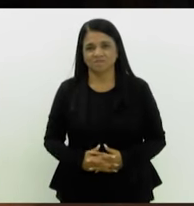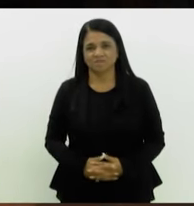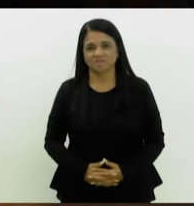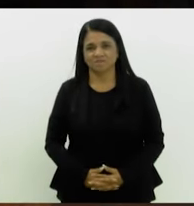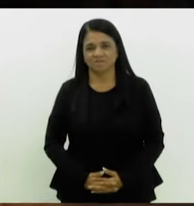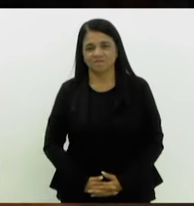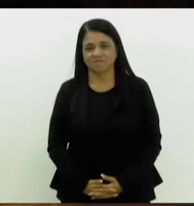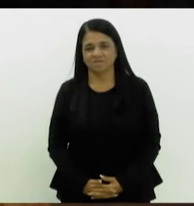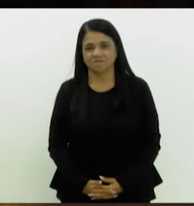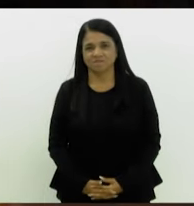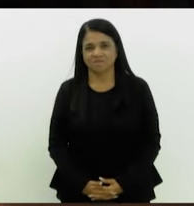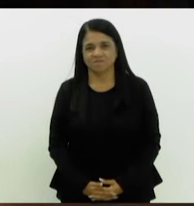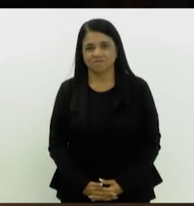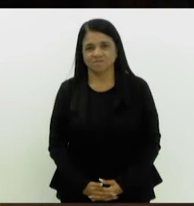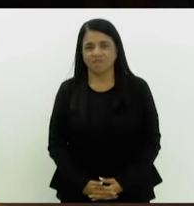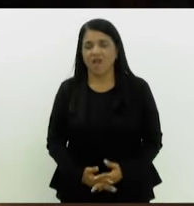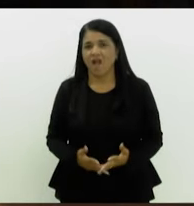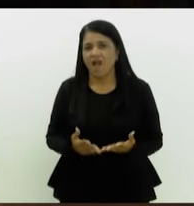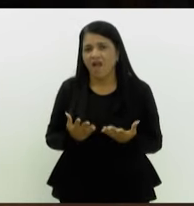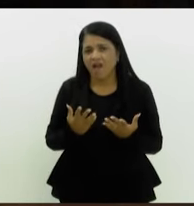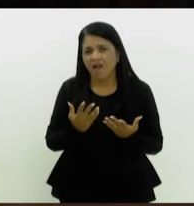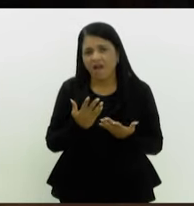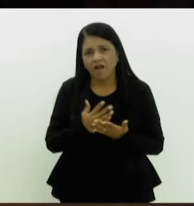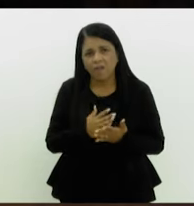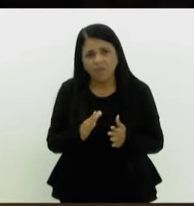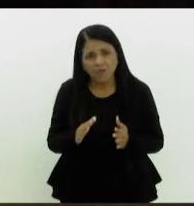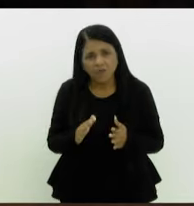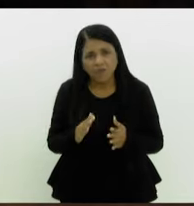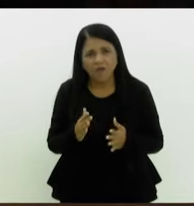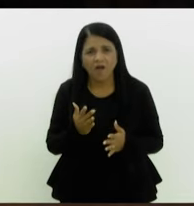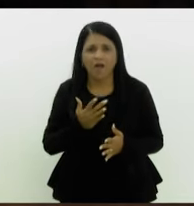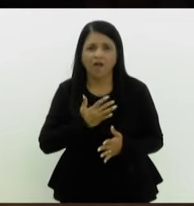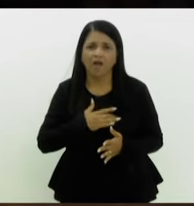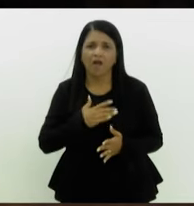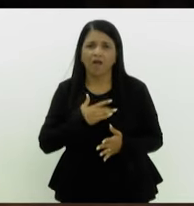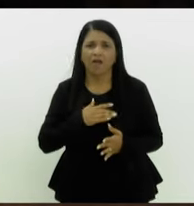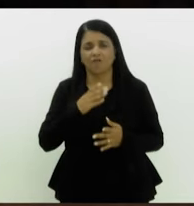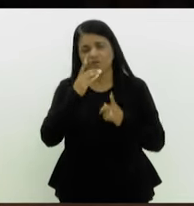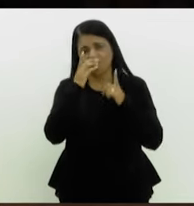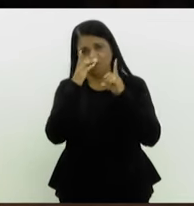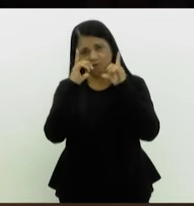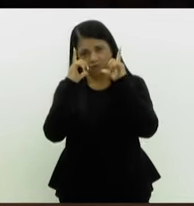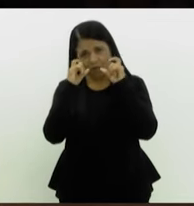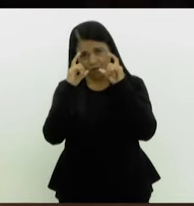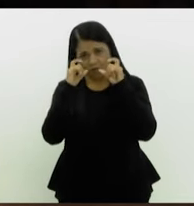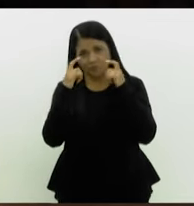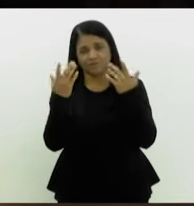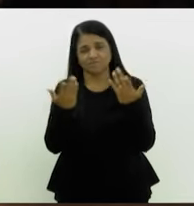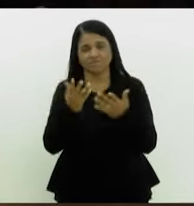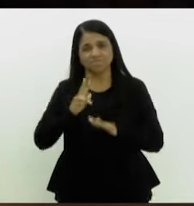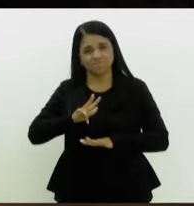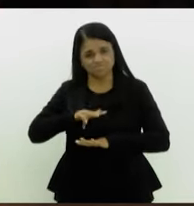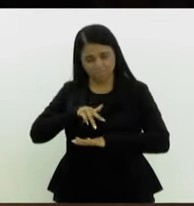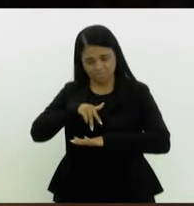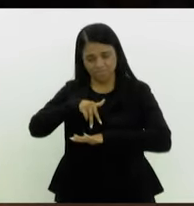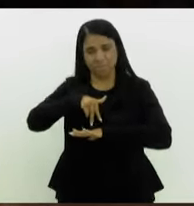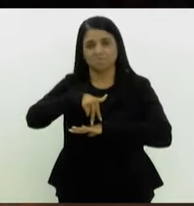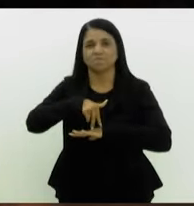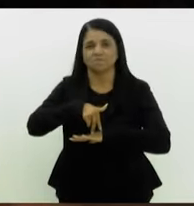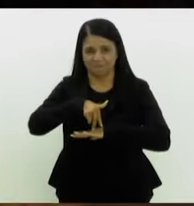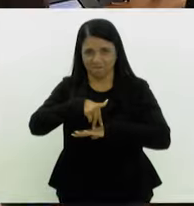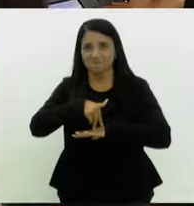música Acabou que peninha vai ser só uma foto Então tá vamos ficar de pé aqui para fazer a foto